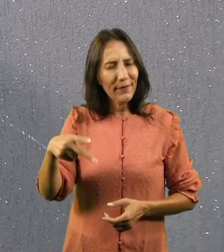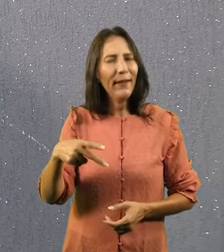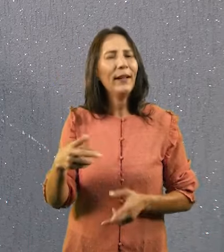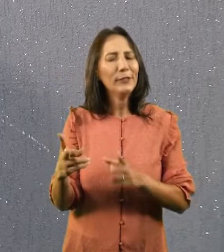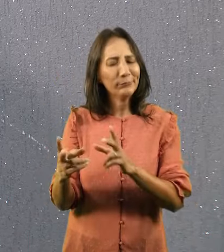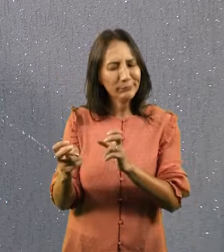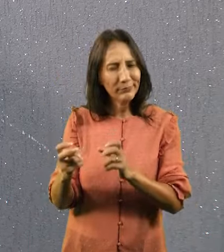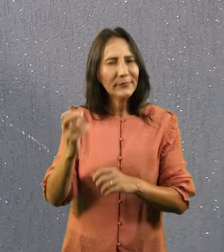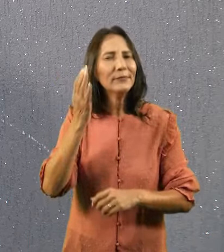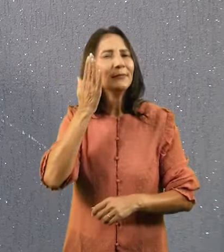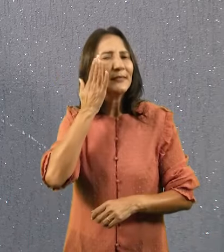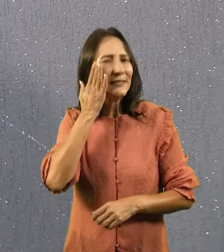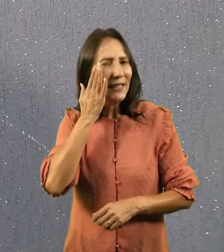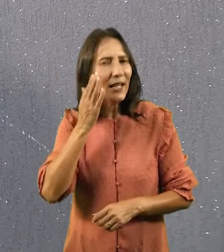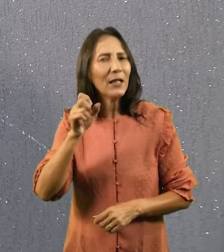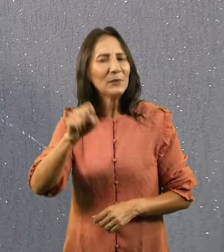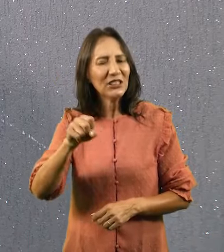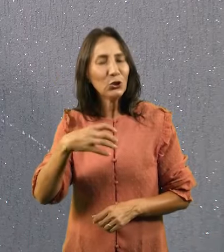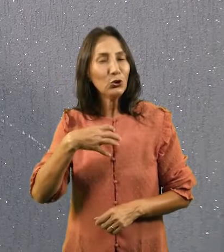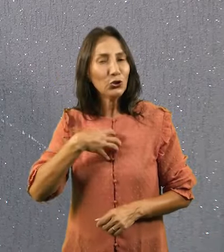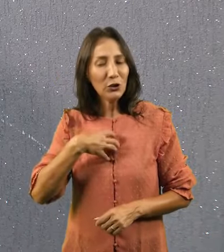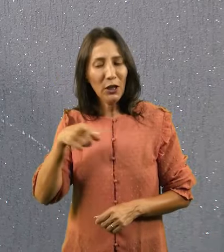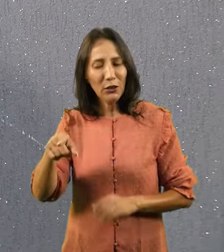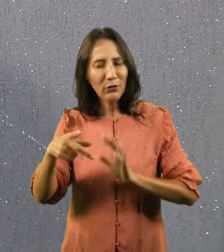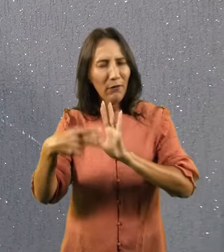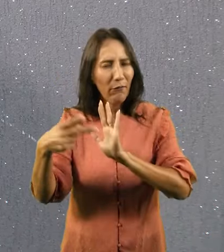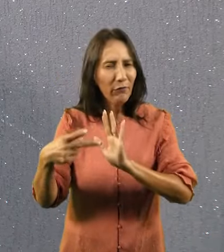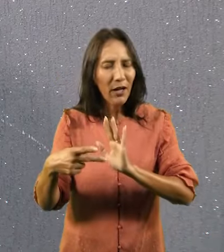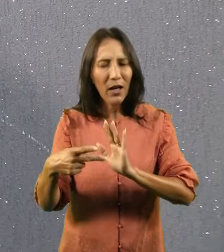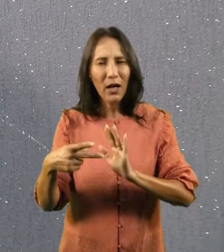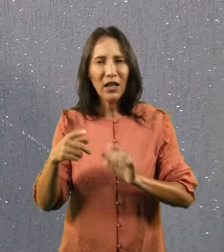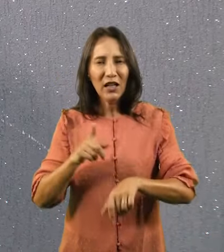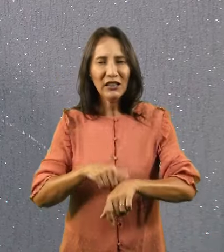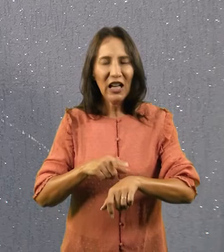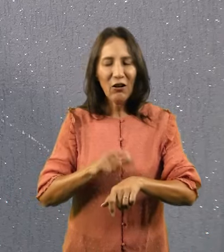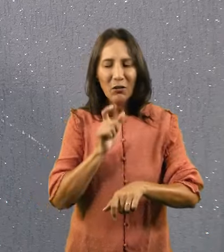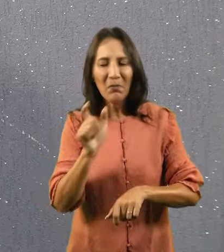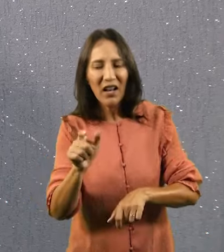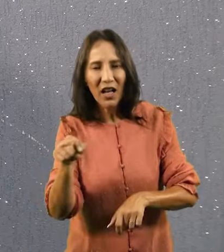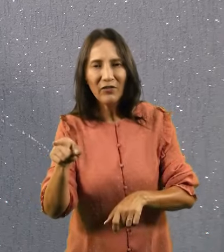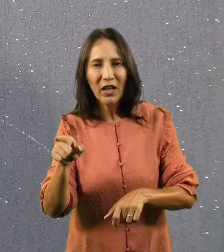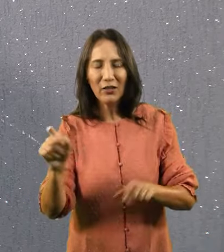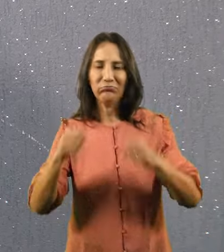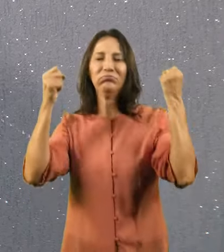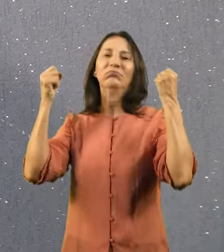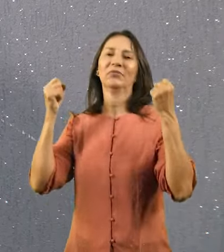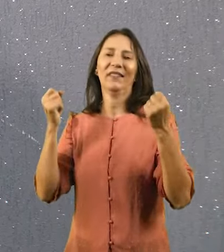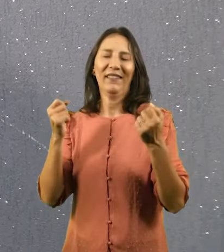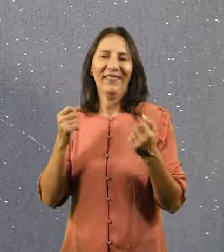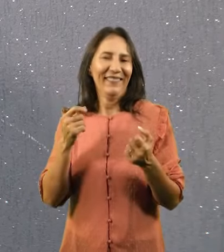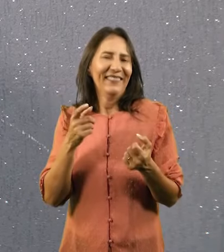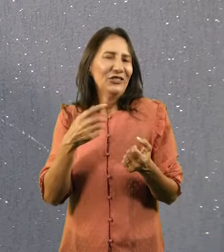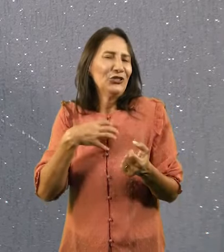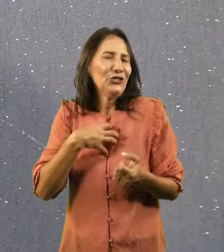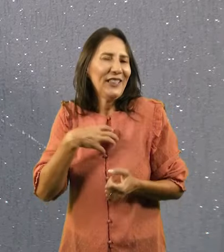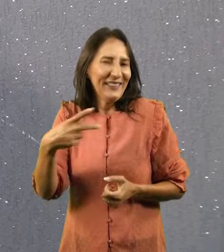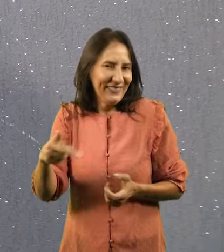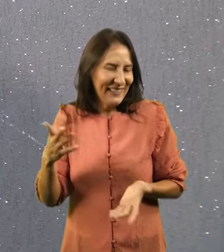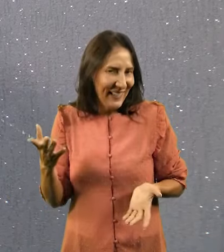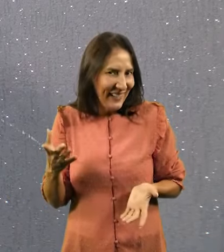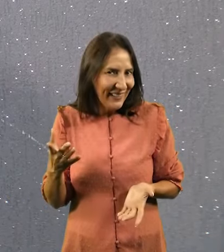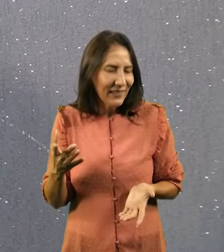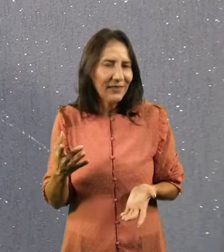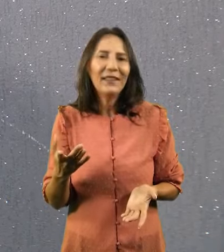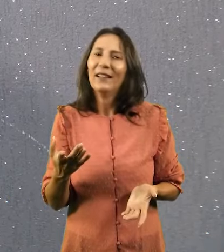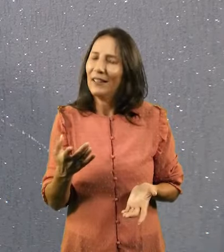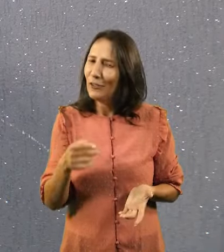ela representa, como fala, como age, as reações. Então, assim, é quase que impossível alguém casar sem